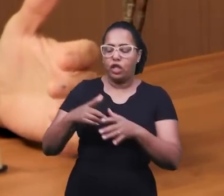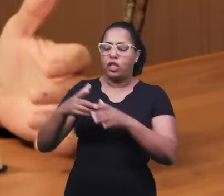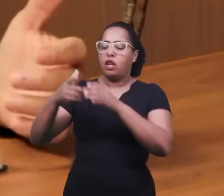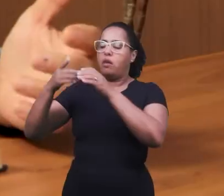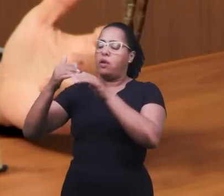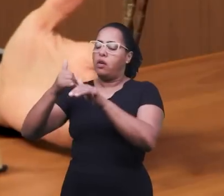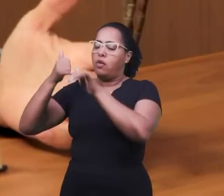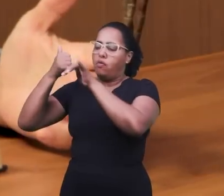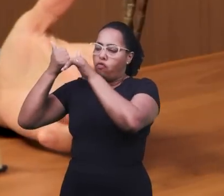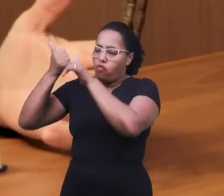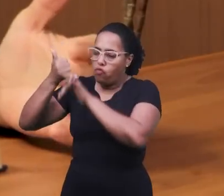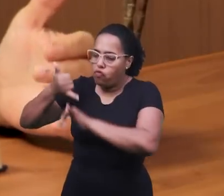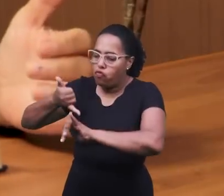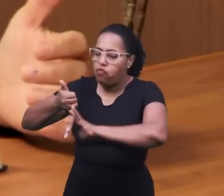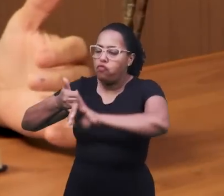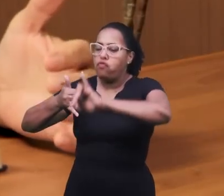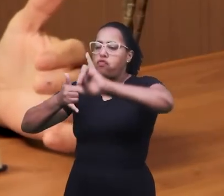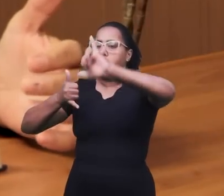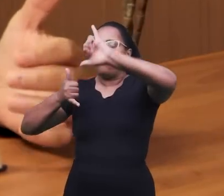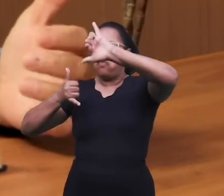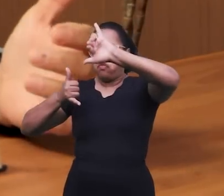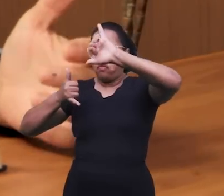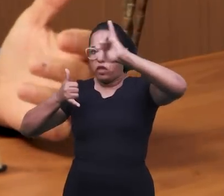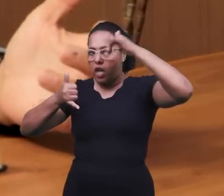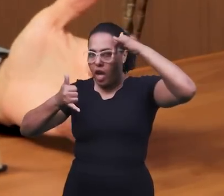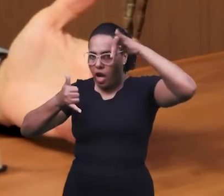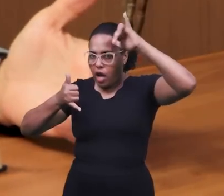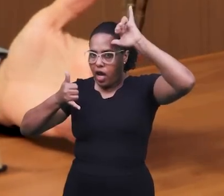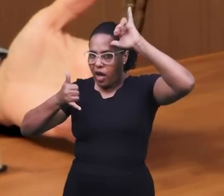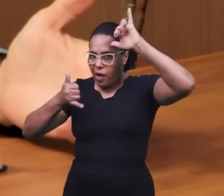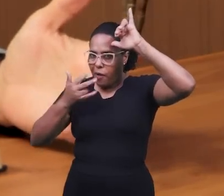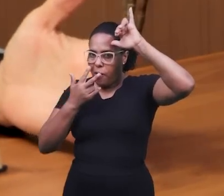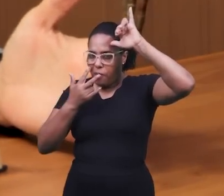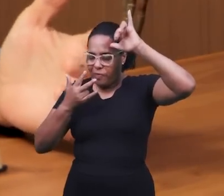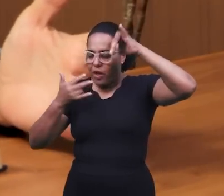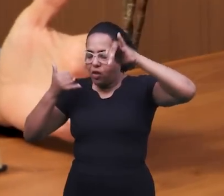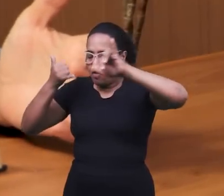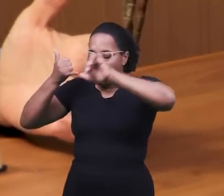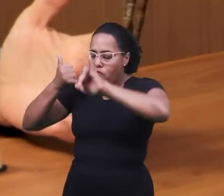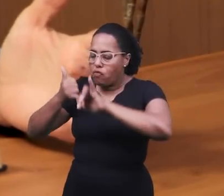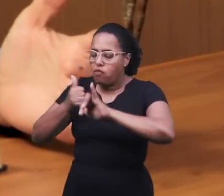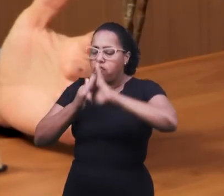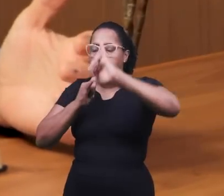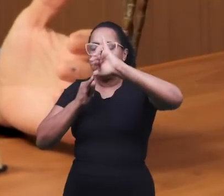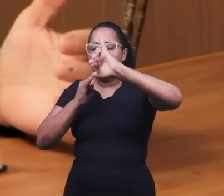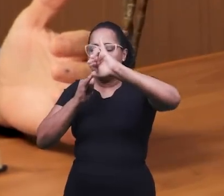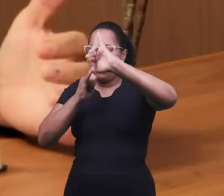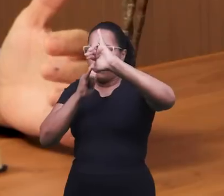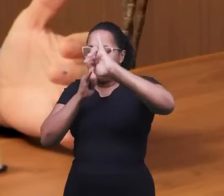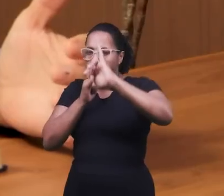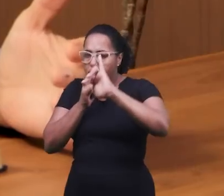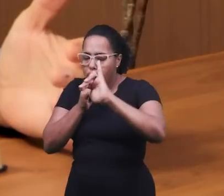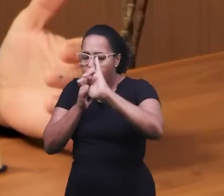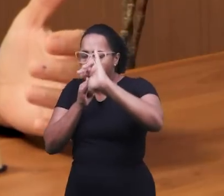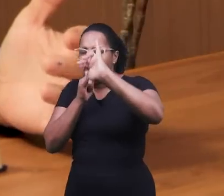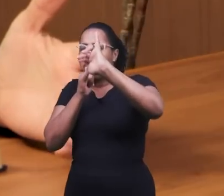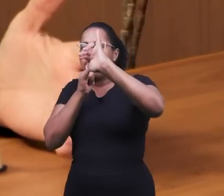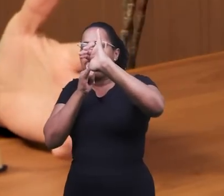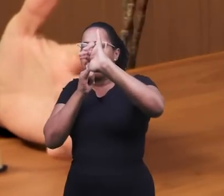aviso que era dado, um alerta, muitas vezes até mesmo para sair para a guerra, voltar de uma guerra. Então